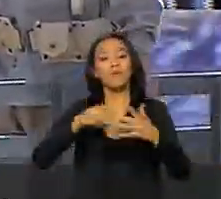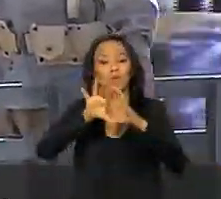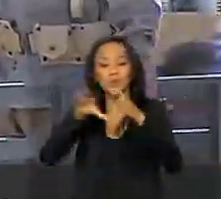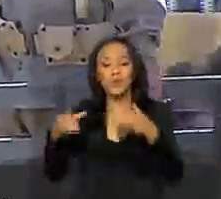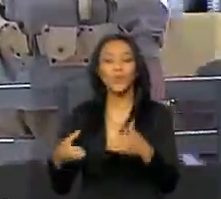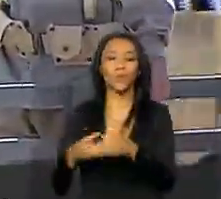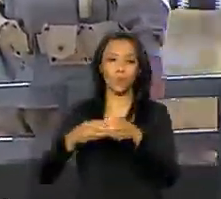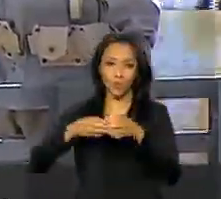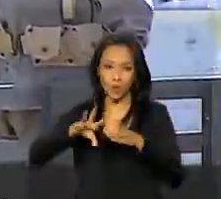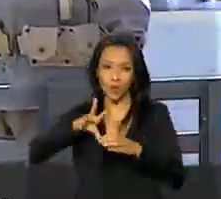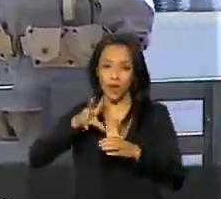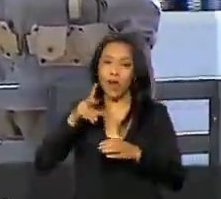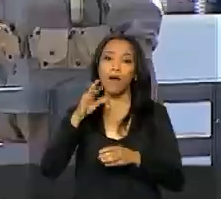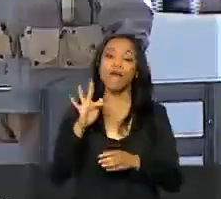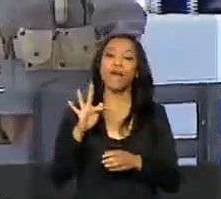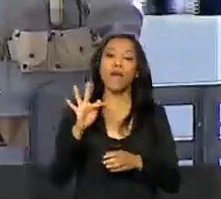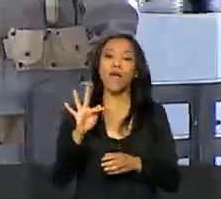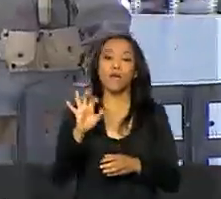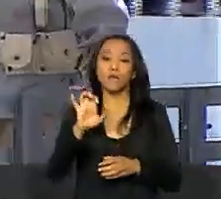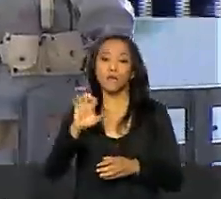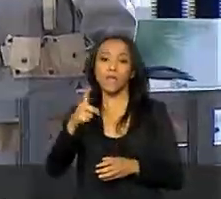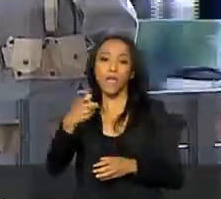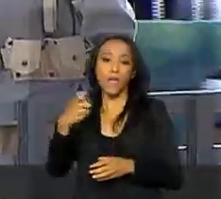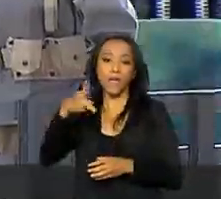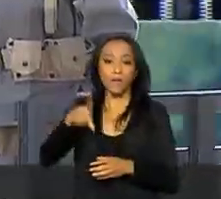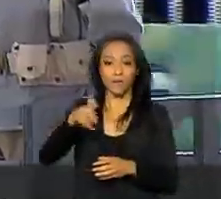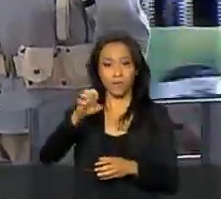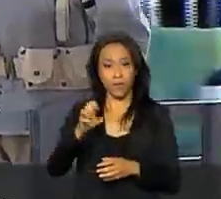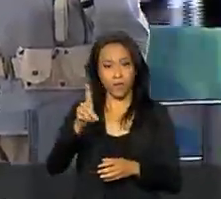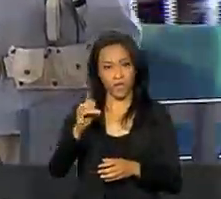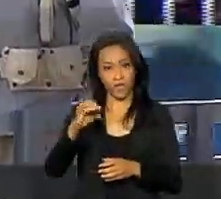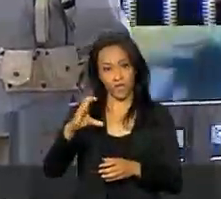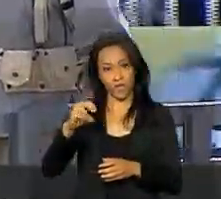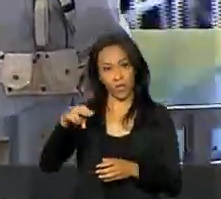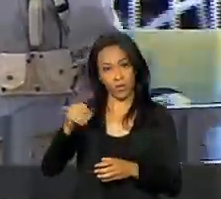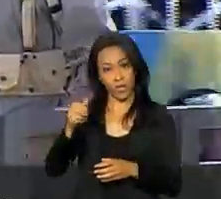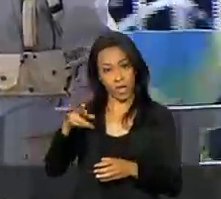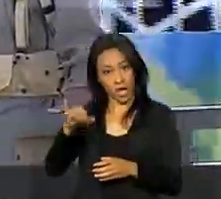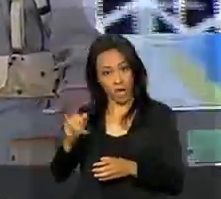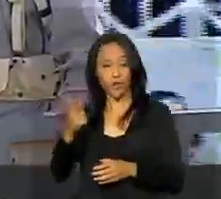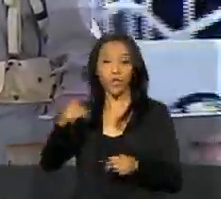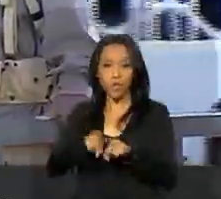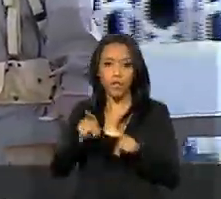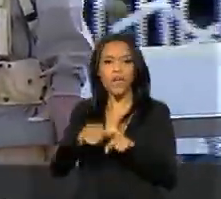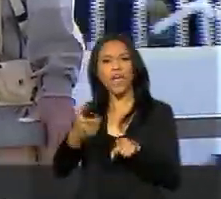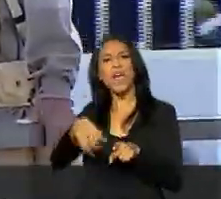e o outro aos 150 anos da Batalha de Tororó.